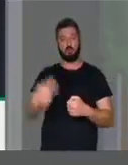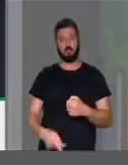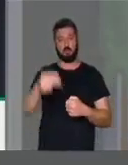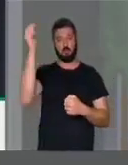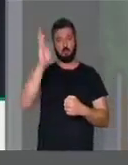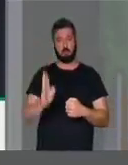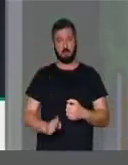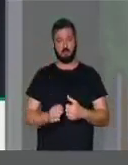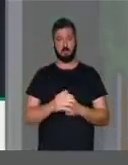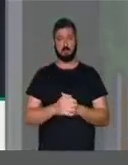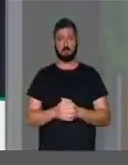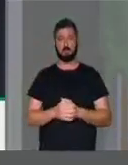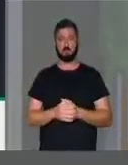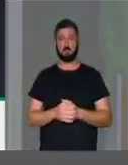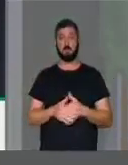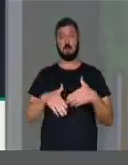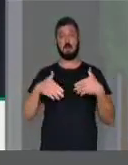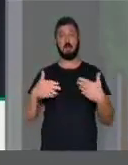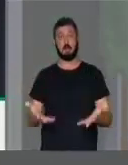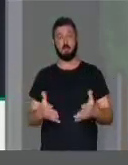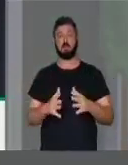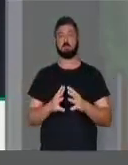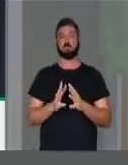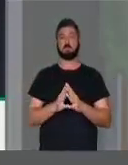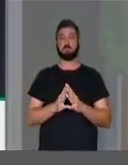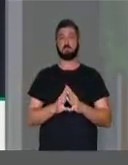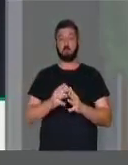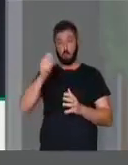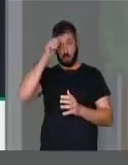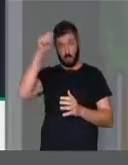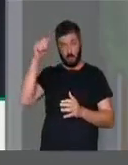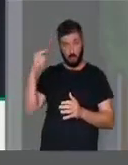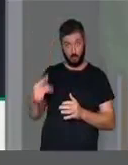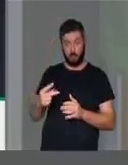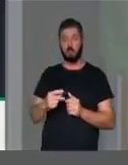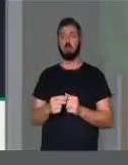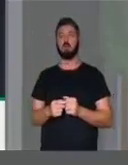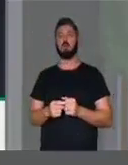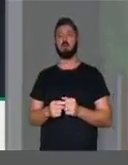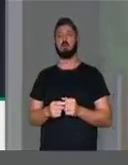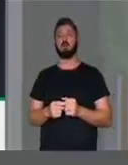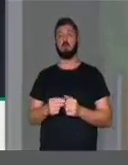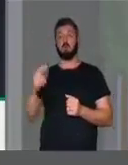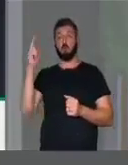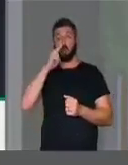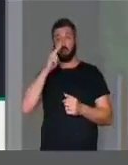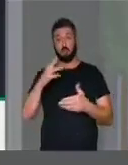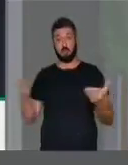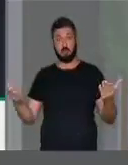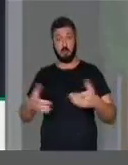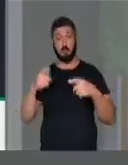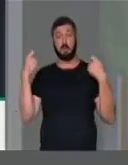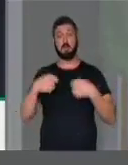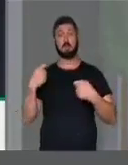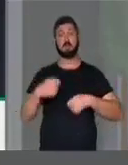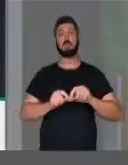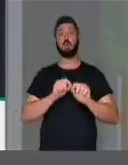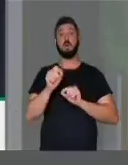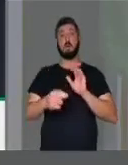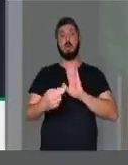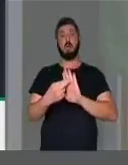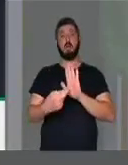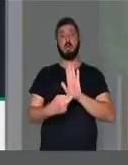nosso país. Assim, segundo o nobre autor, torna-se urgente o estabelecimento